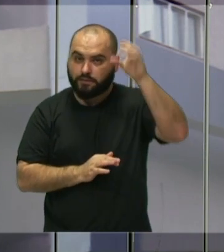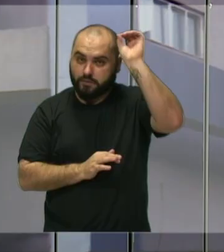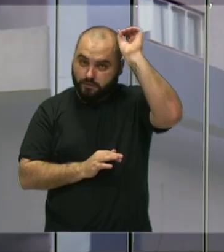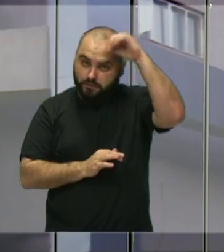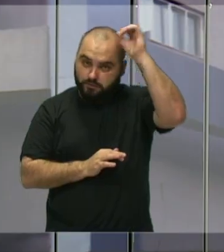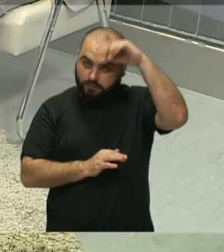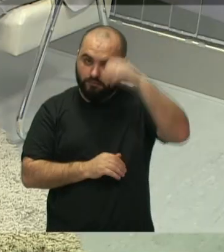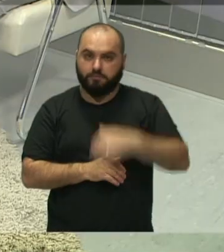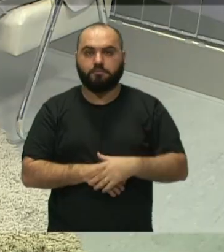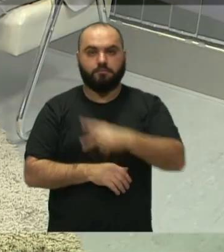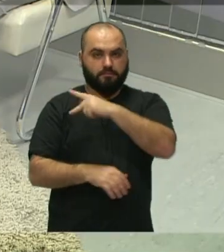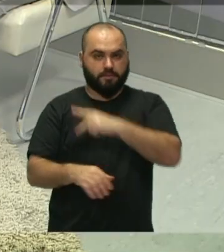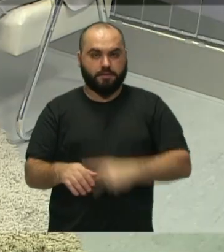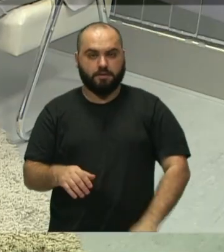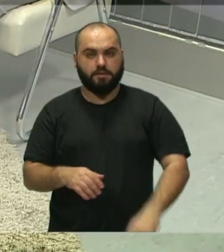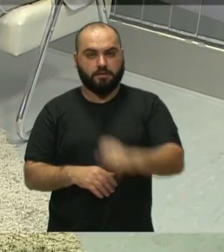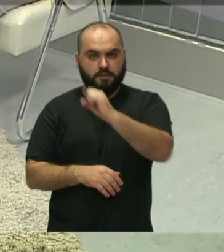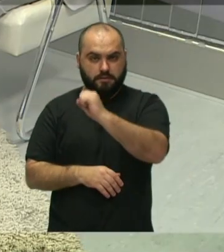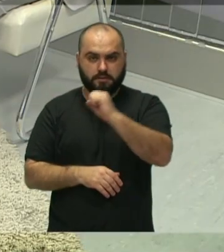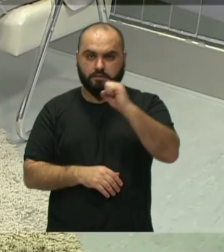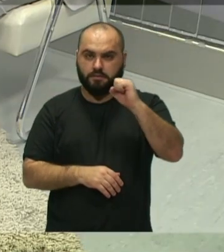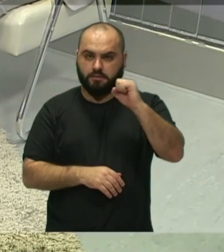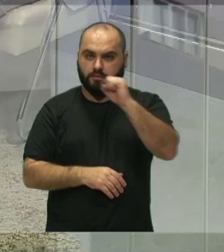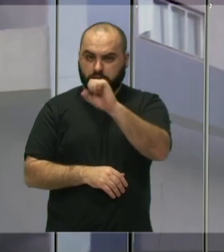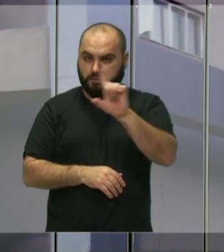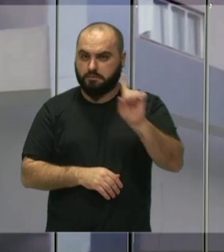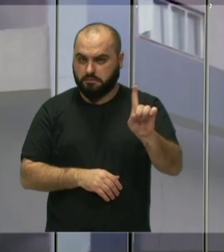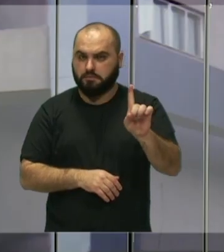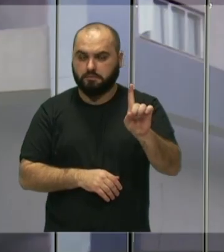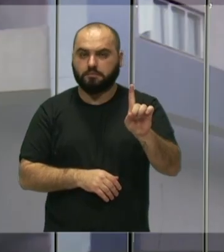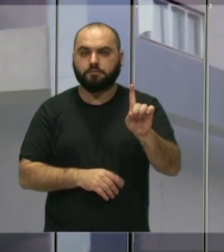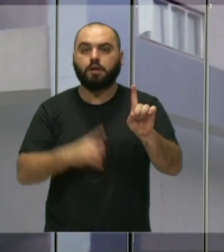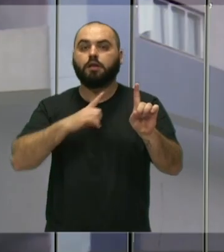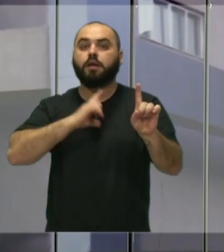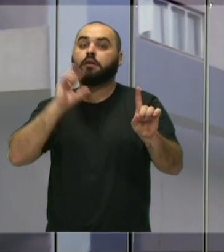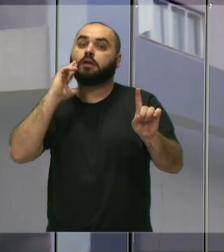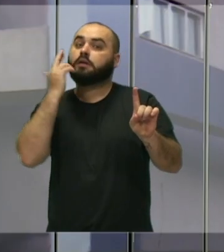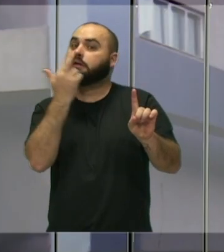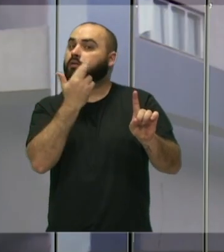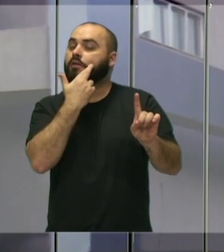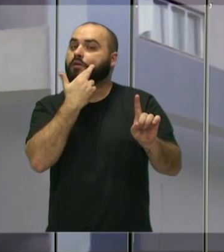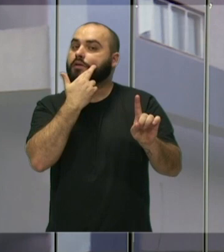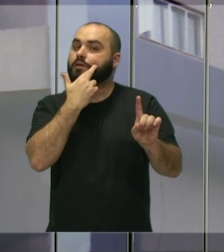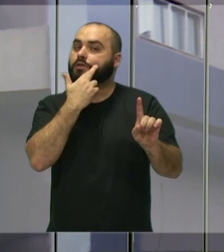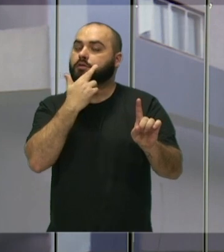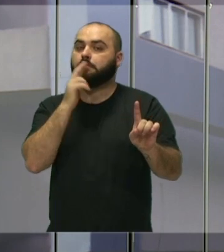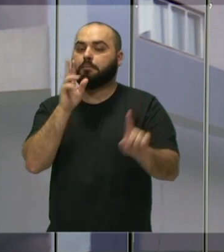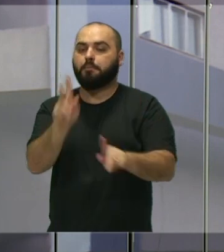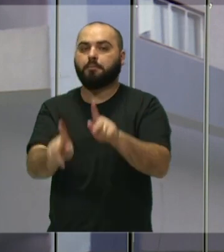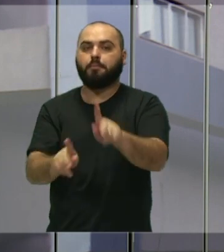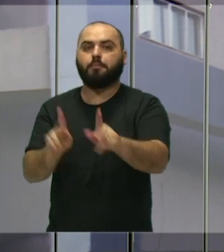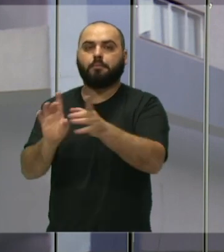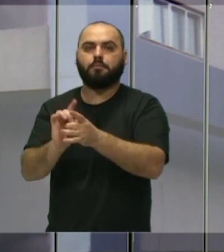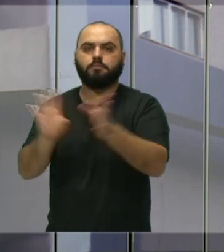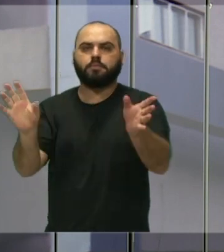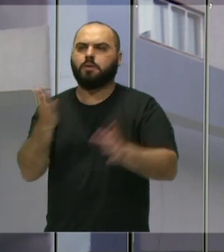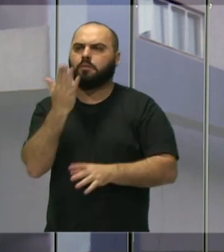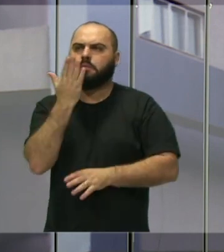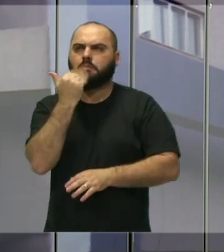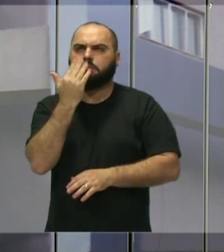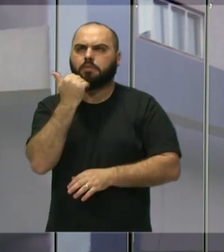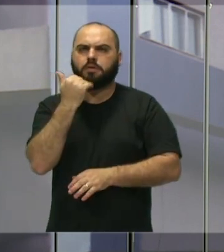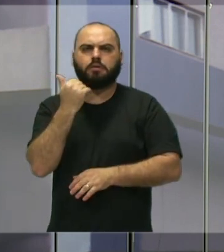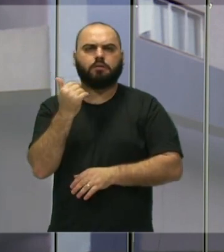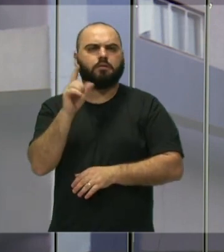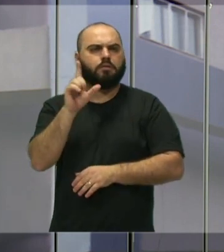Mafra, presidente do Solidariedade, partido ao qual eu faço parte, do Restaurante Popular, servindo refeições a preço